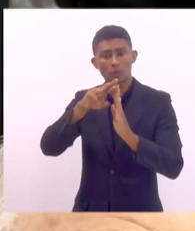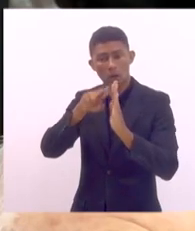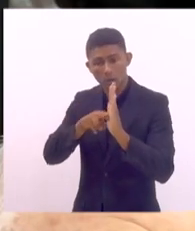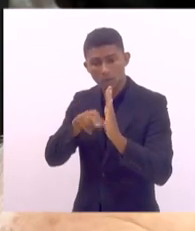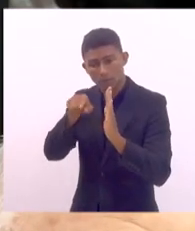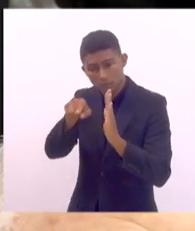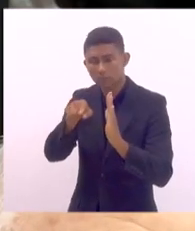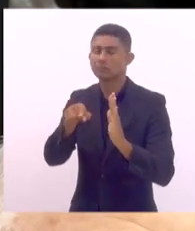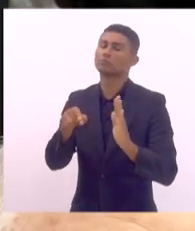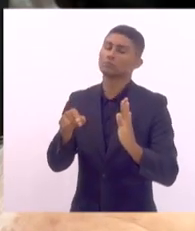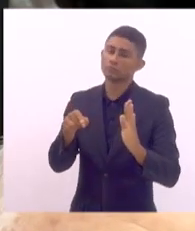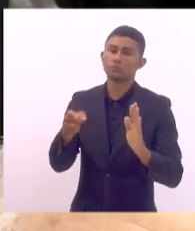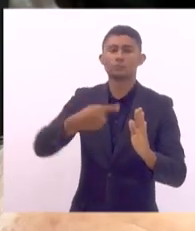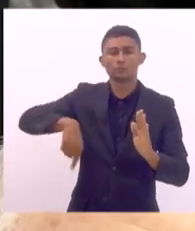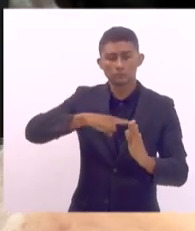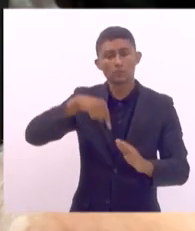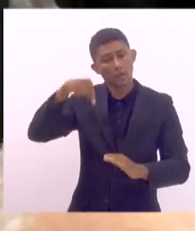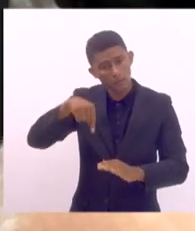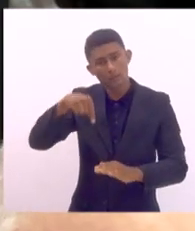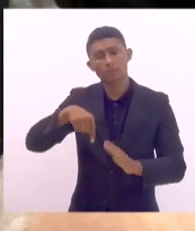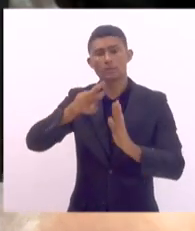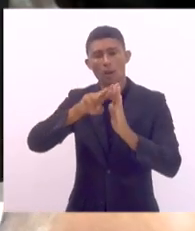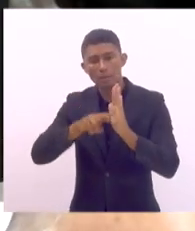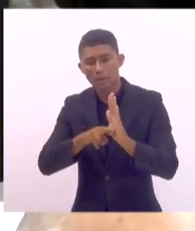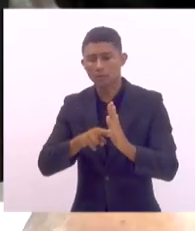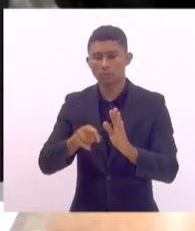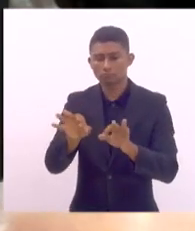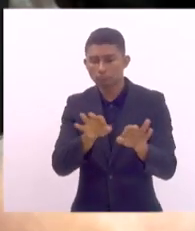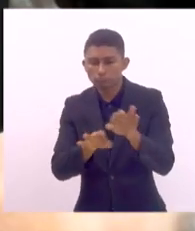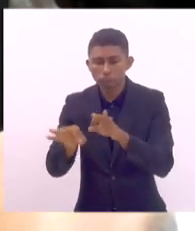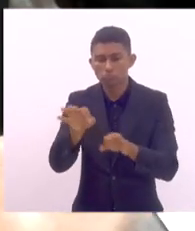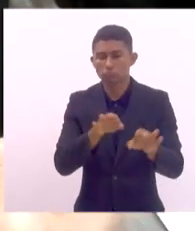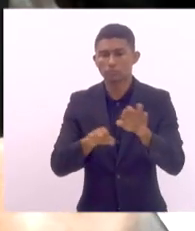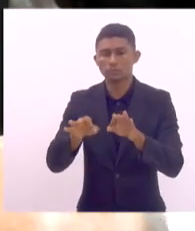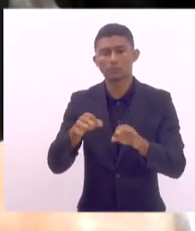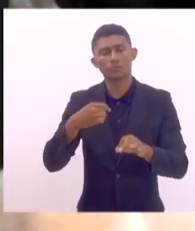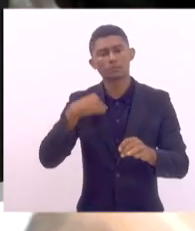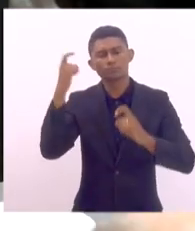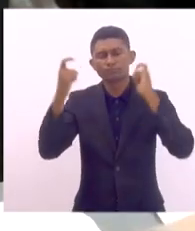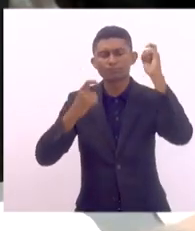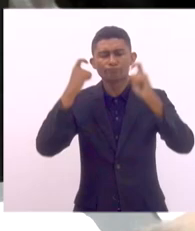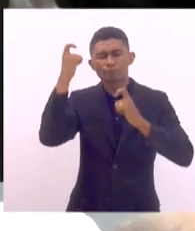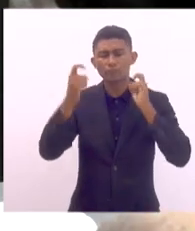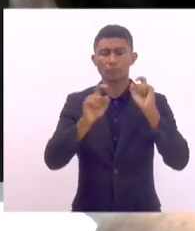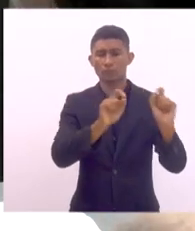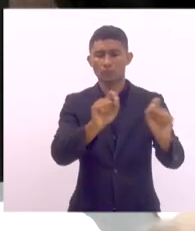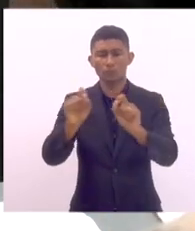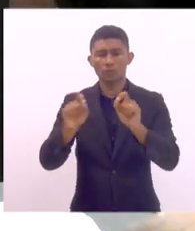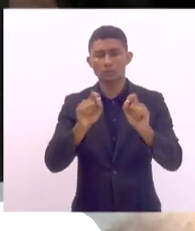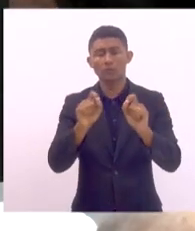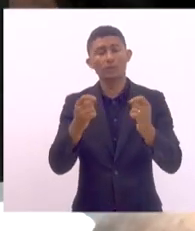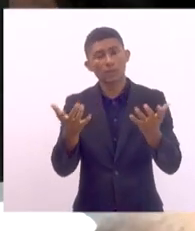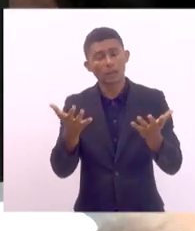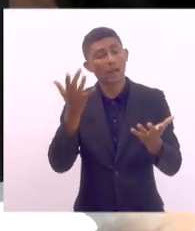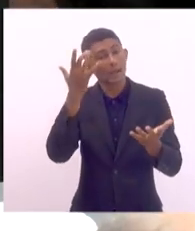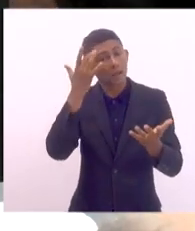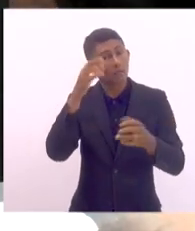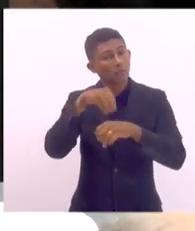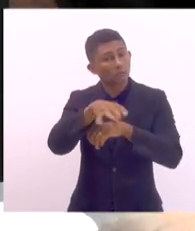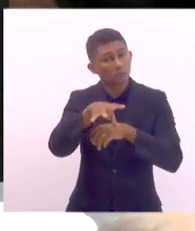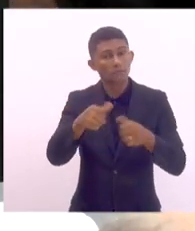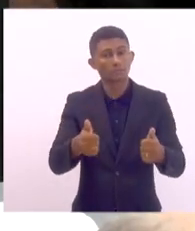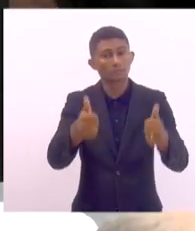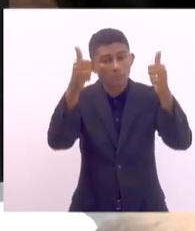regulamentando, e, na verdade, a minha preocupação é fazer um gesto preferencial, não é exclusivo, preferencial